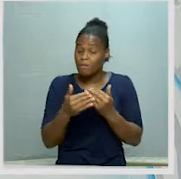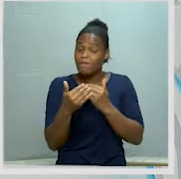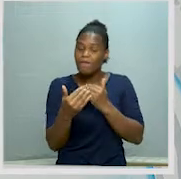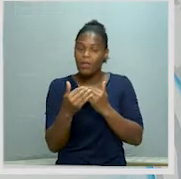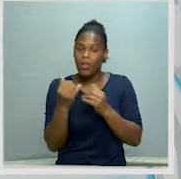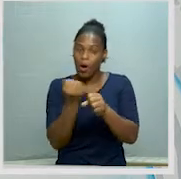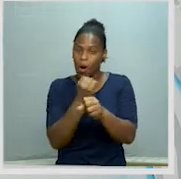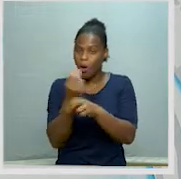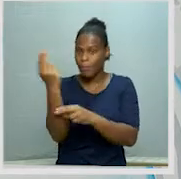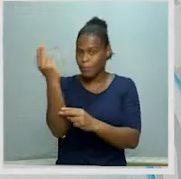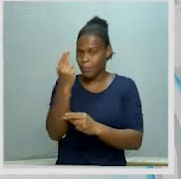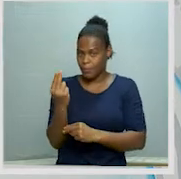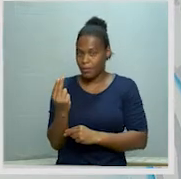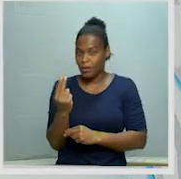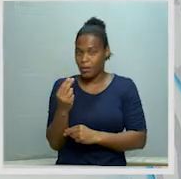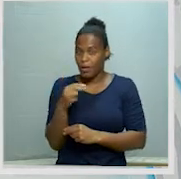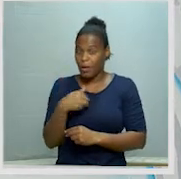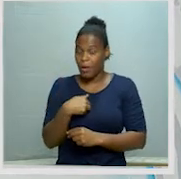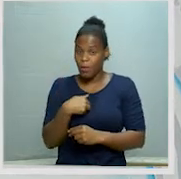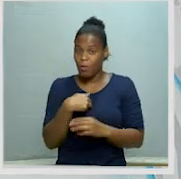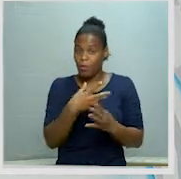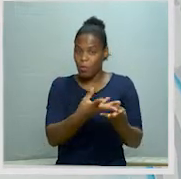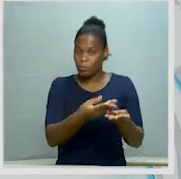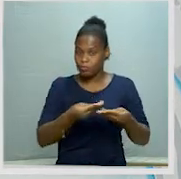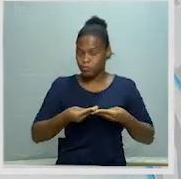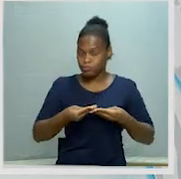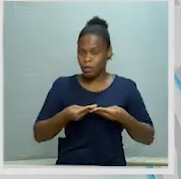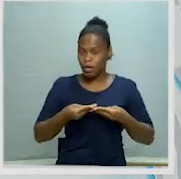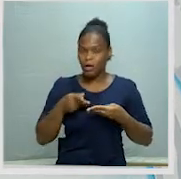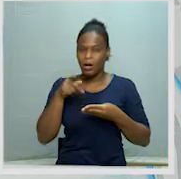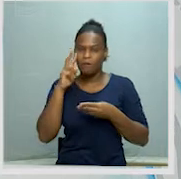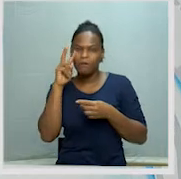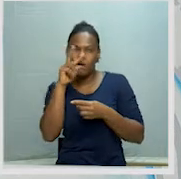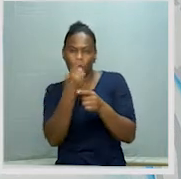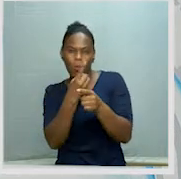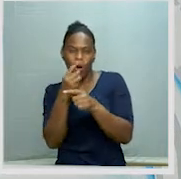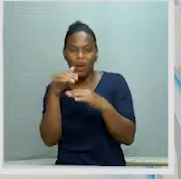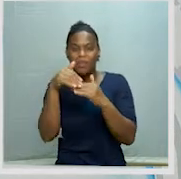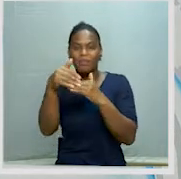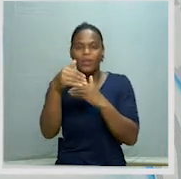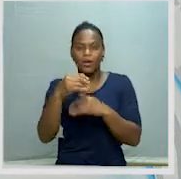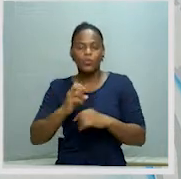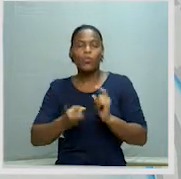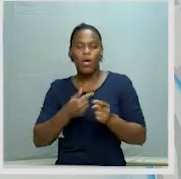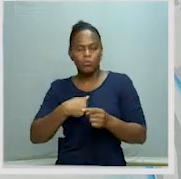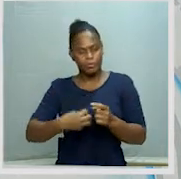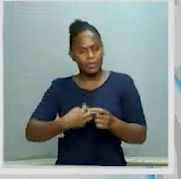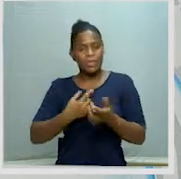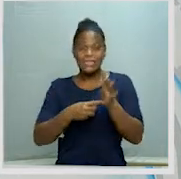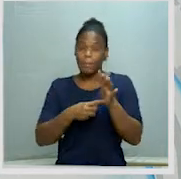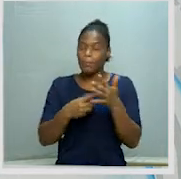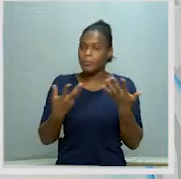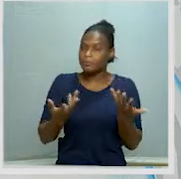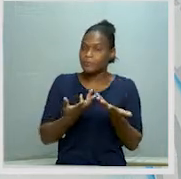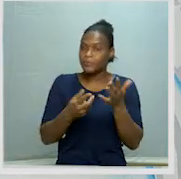obra de arte, eu recebo as impressões exteriores através dos meus sentidos, por exemplo,